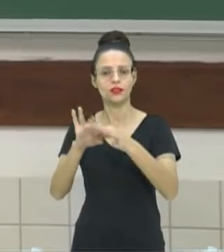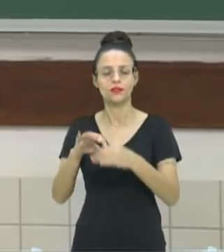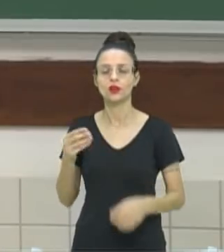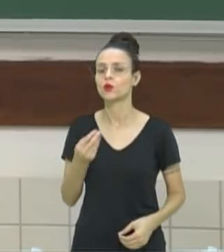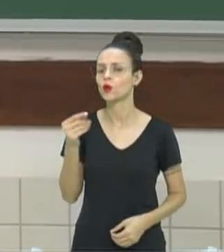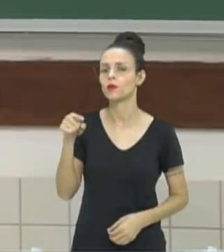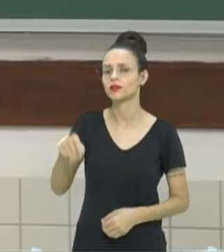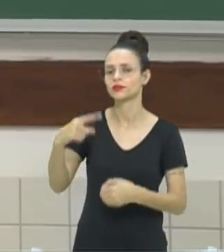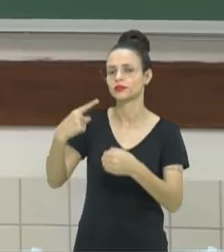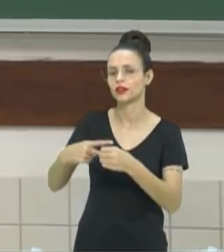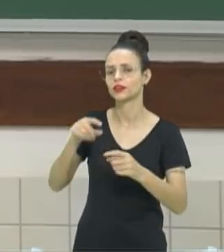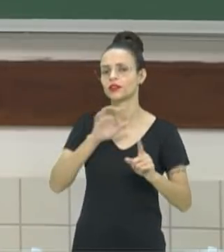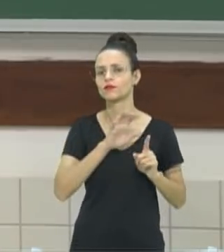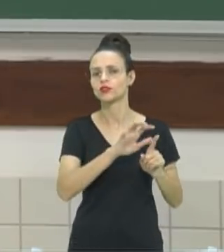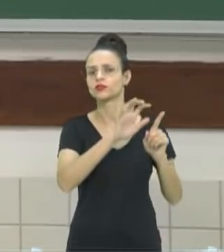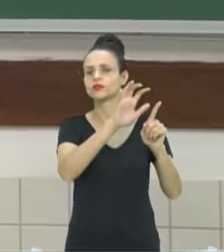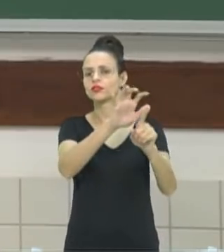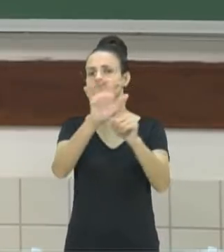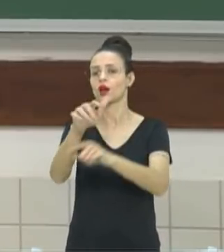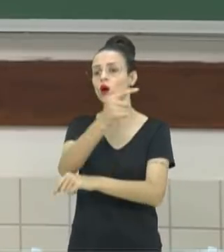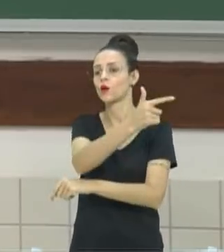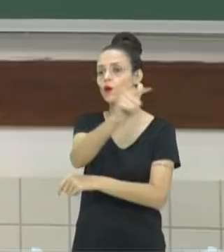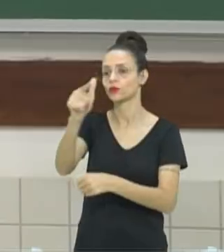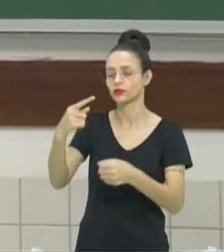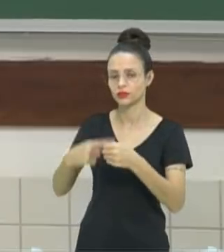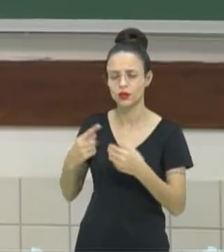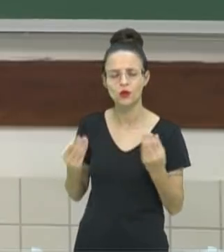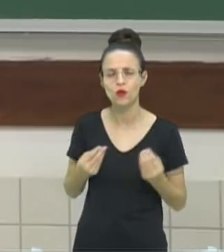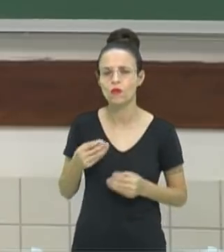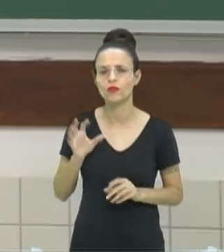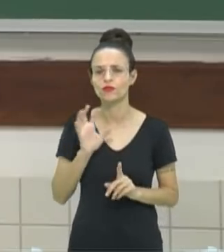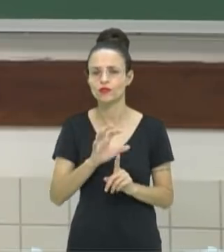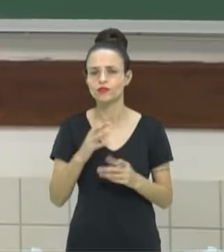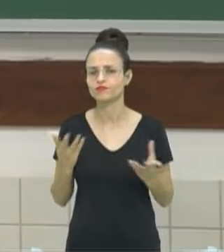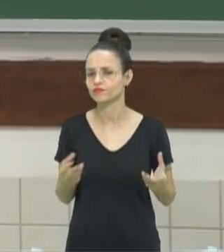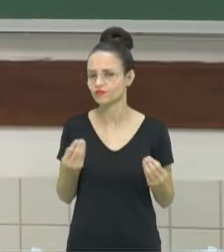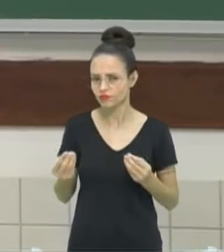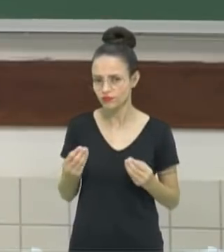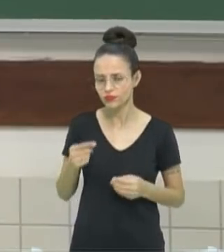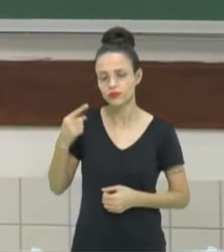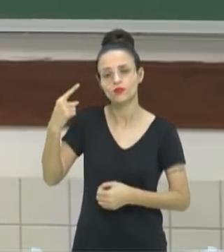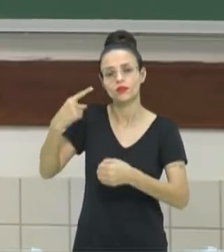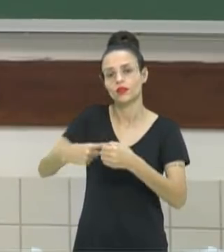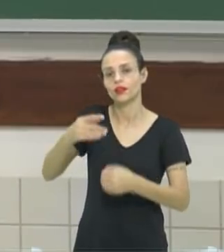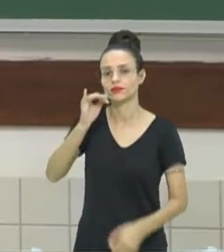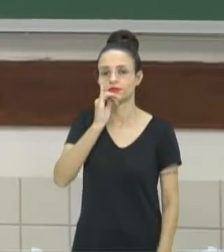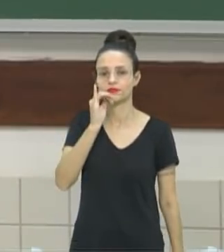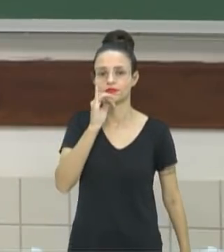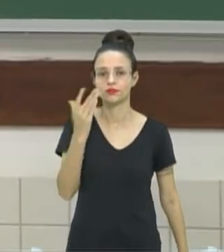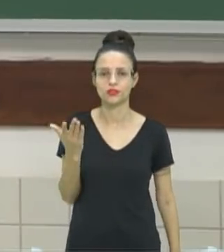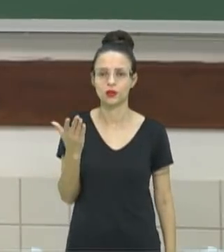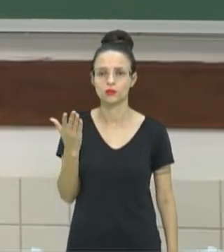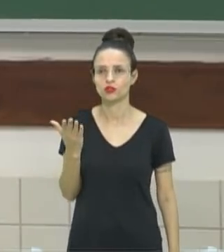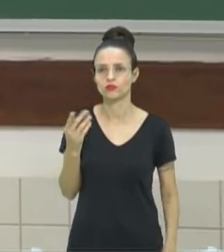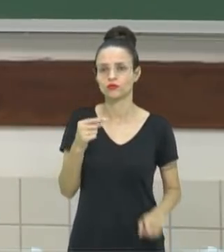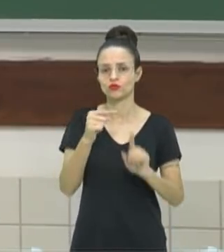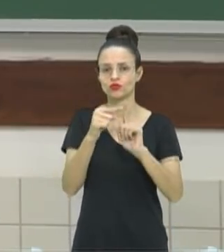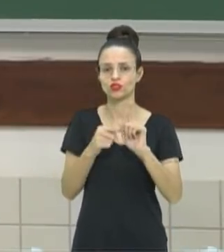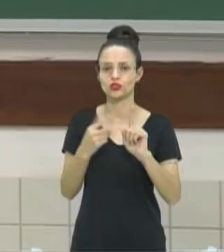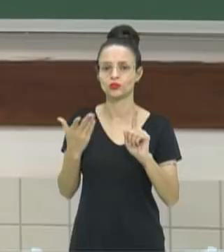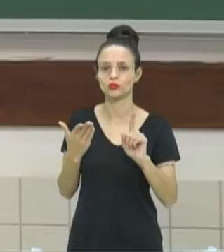essa cidade influencia outras cidades. Como é essa influência? É uma cidade, por exemplo, que um tipo